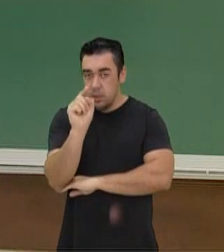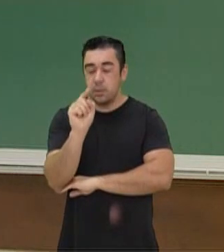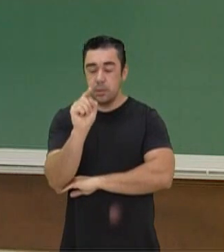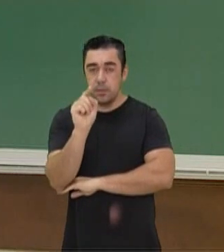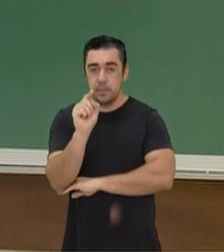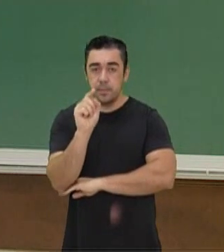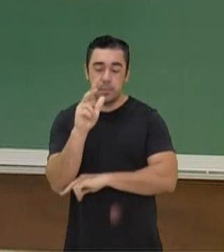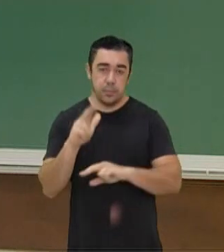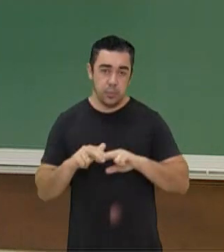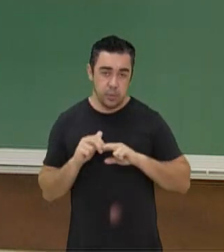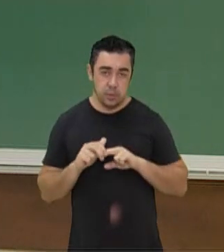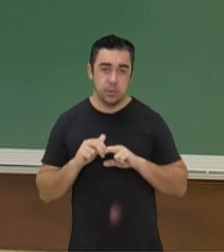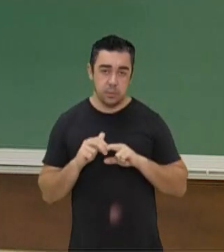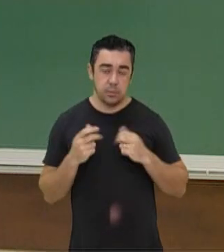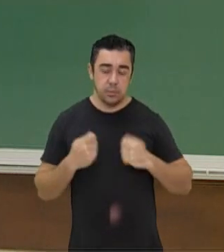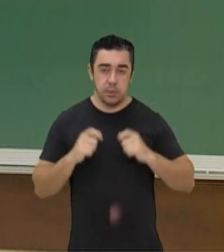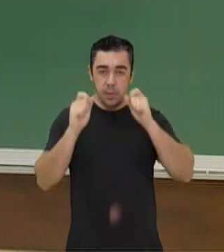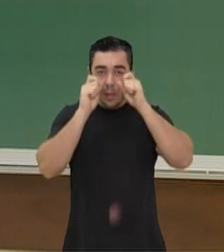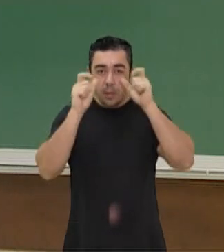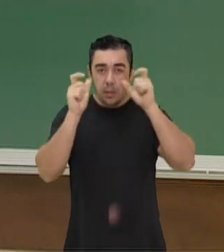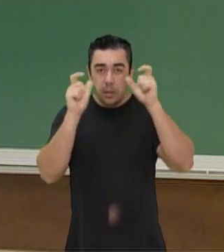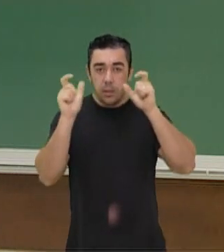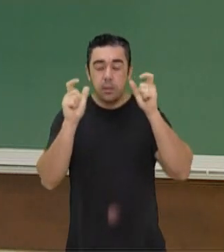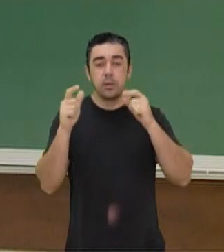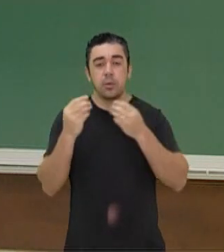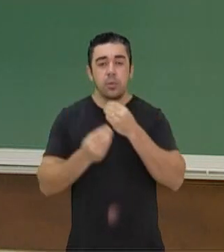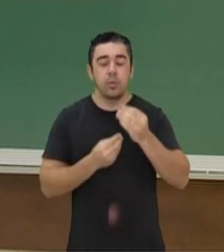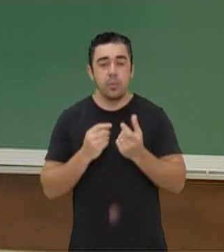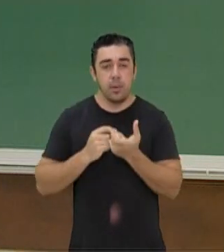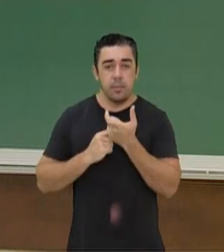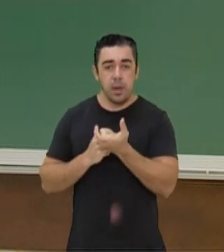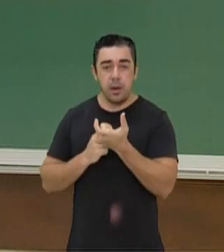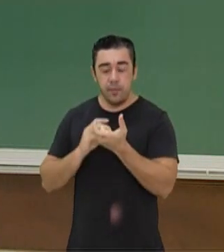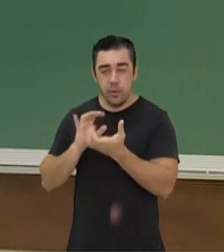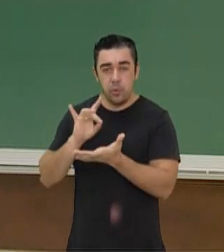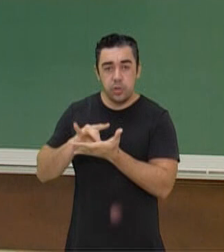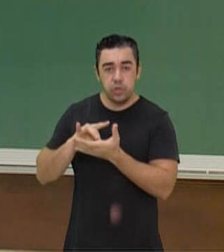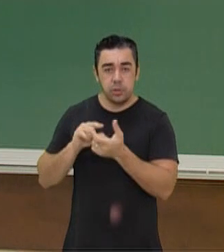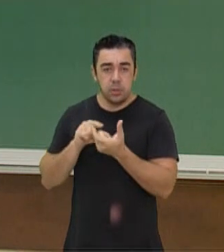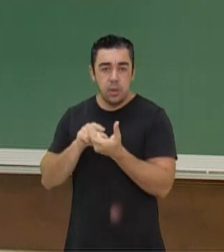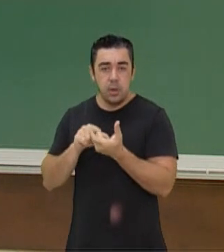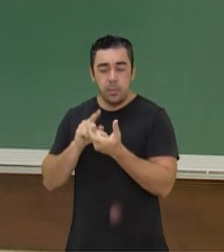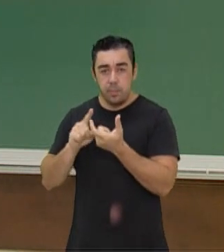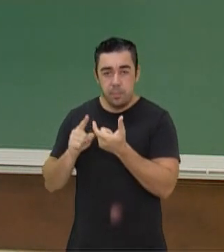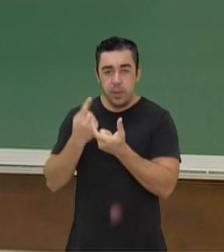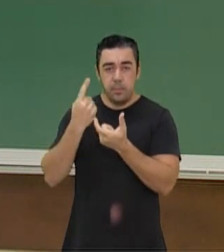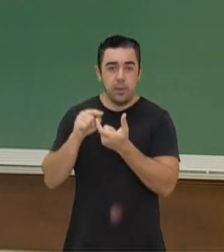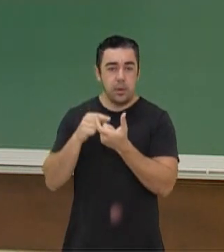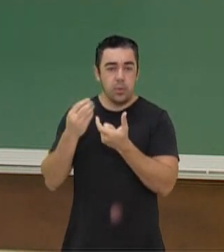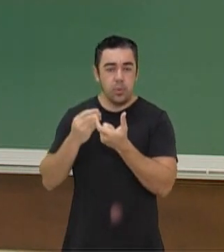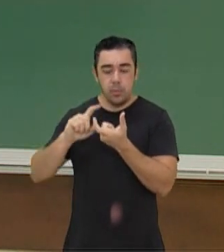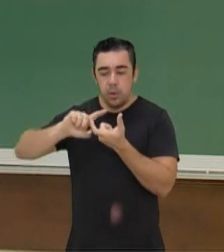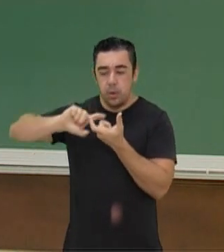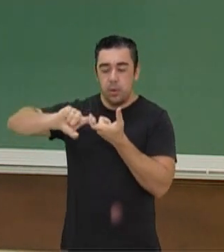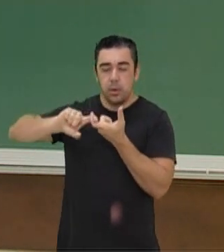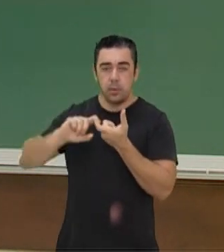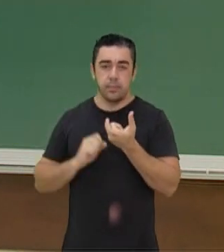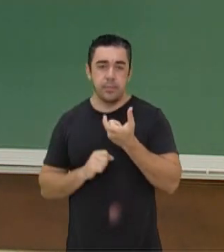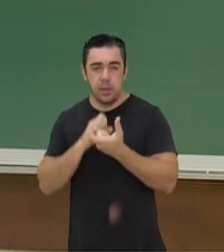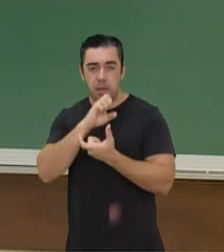certo? Então, é preciso atentar ao radical da palavra, a palavra primeira. Verifique,